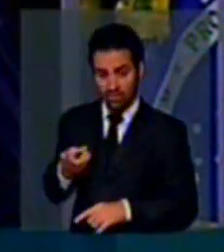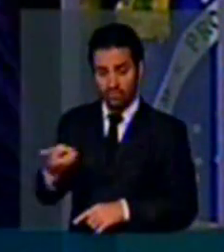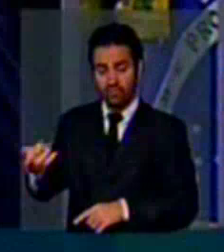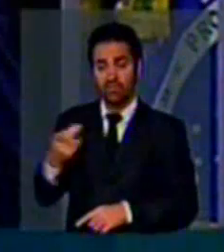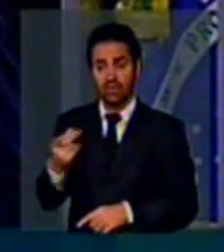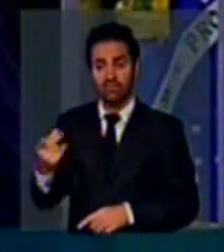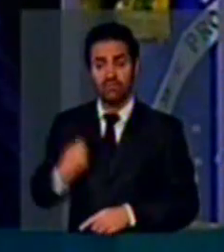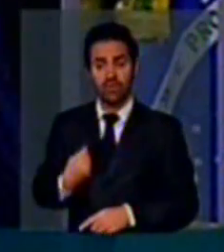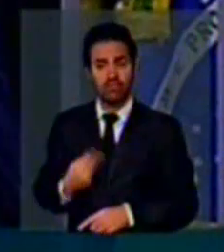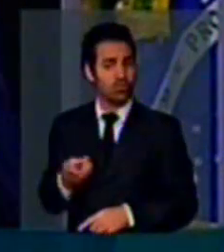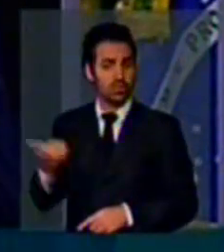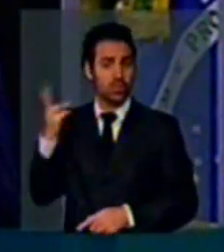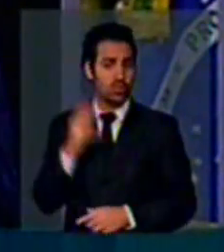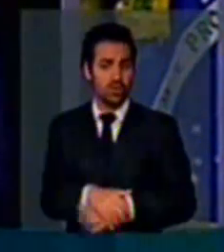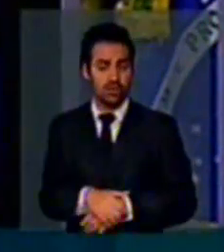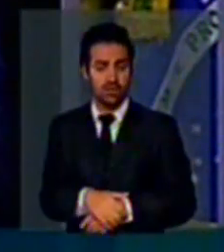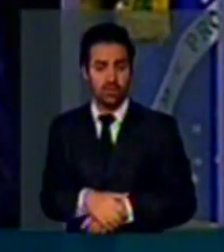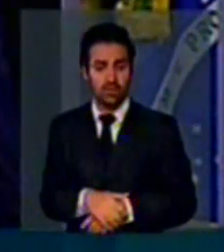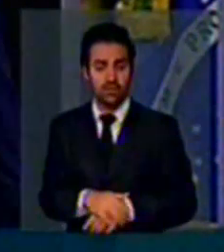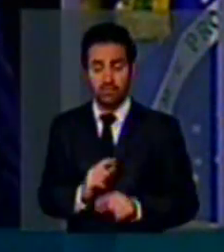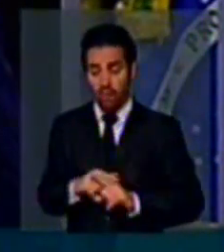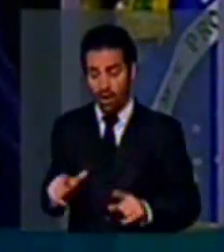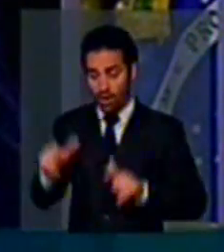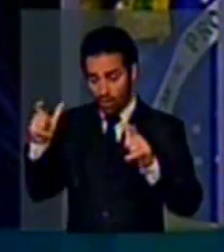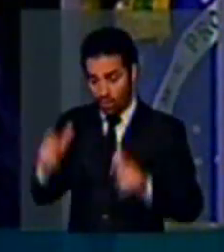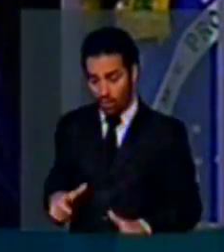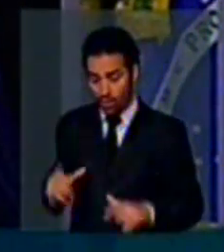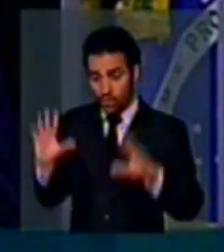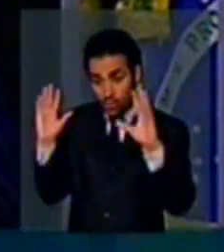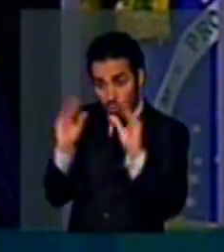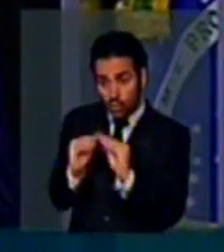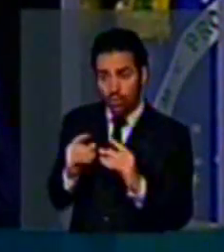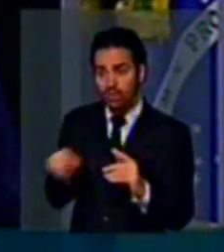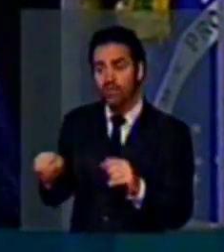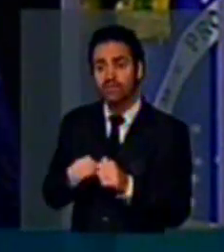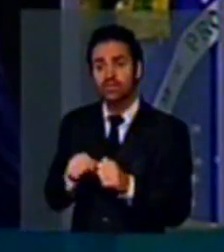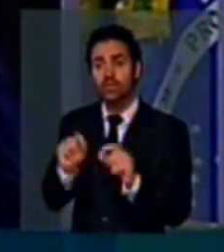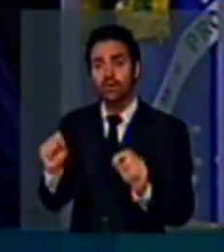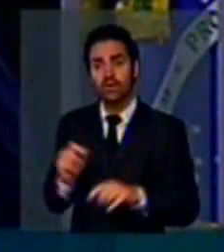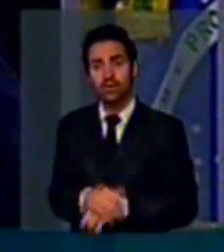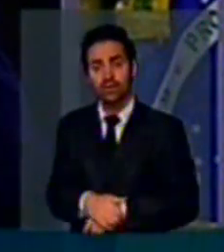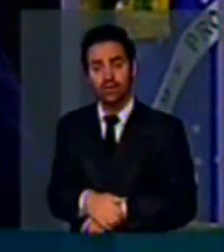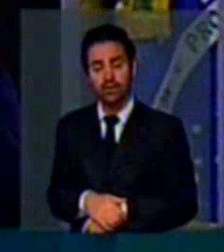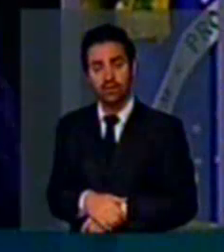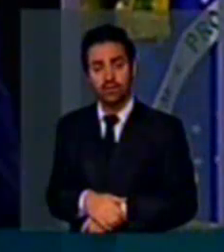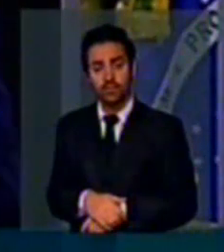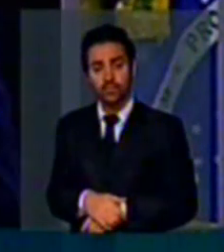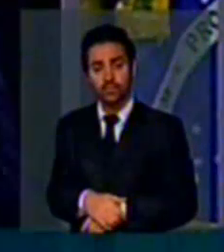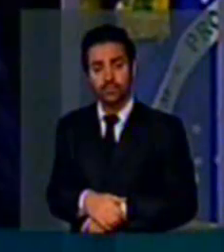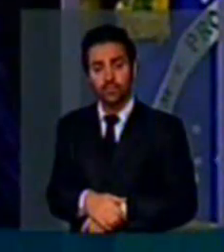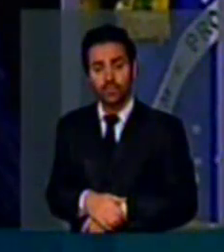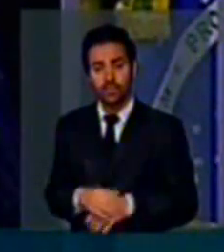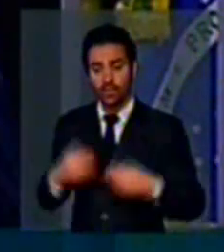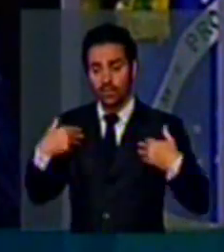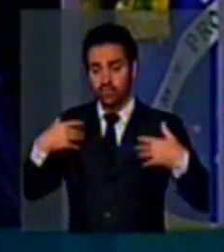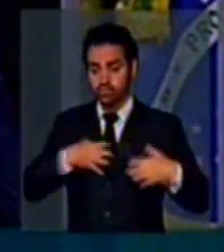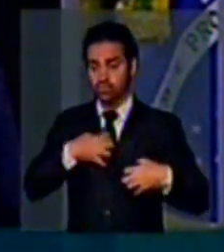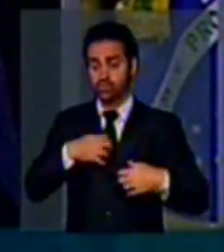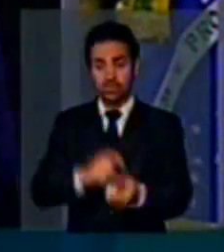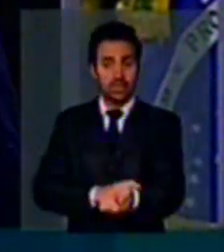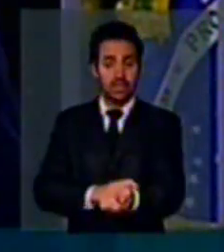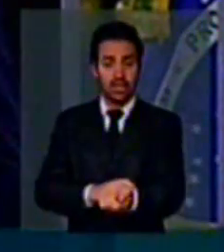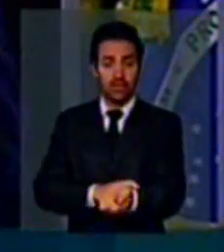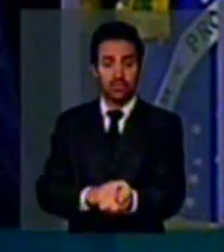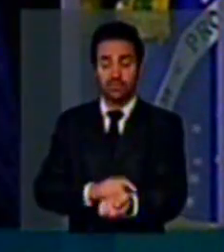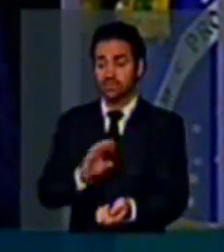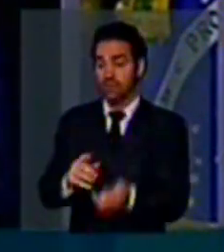até agora, e no local escuro. Queria que ele fizesse o quê? Naquele momento, com a adrenalina a toda,